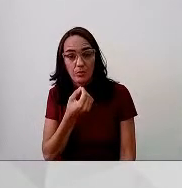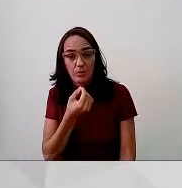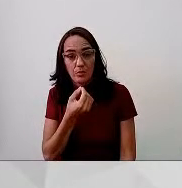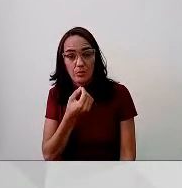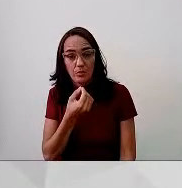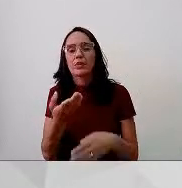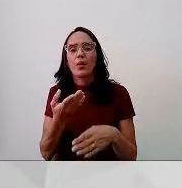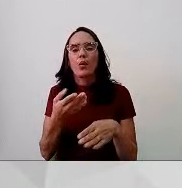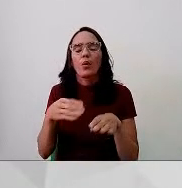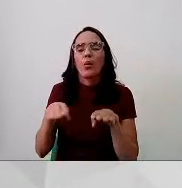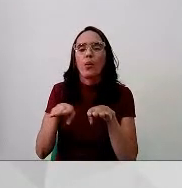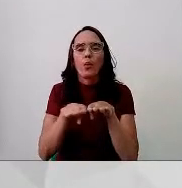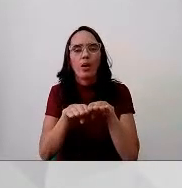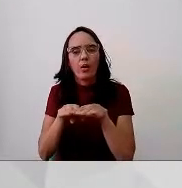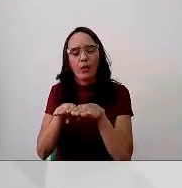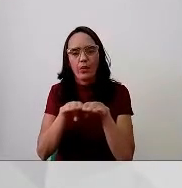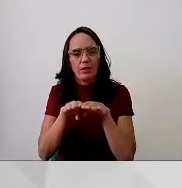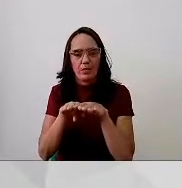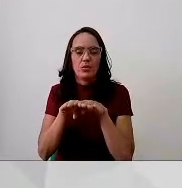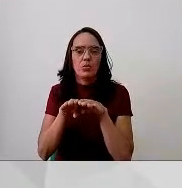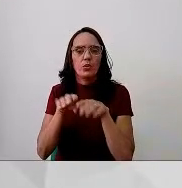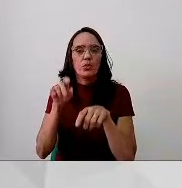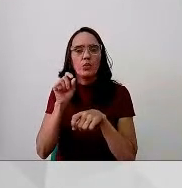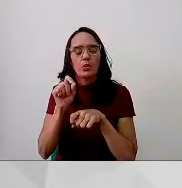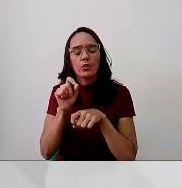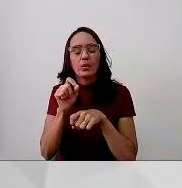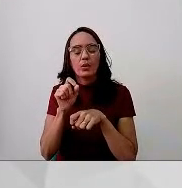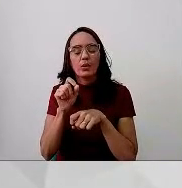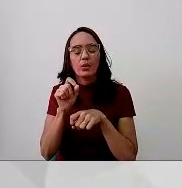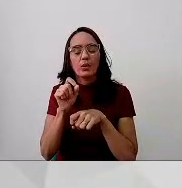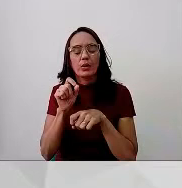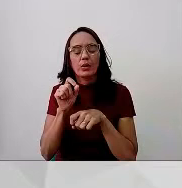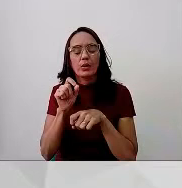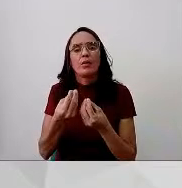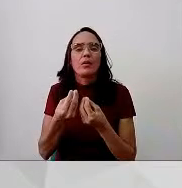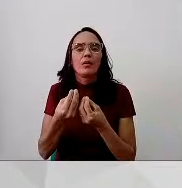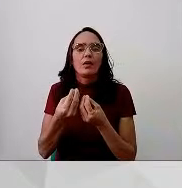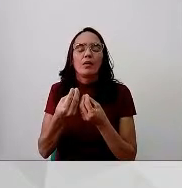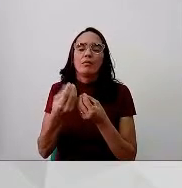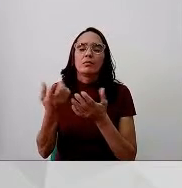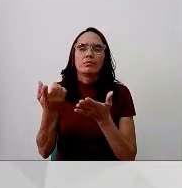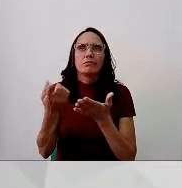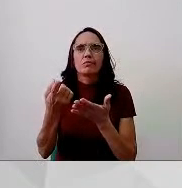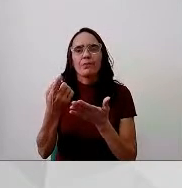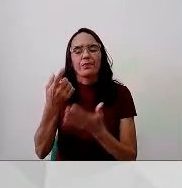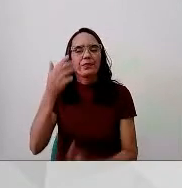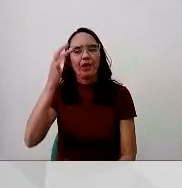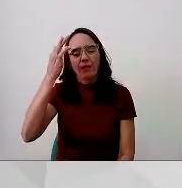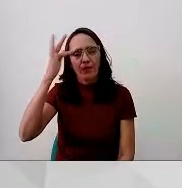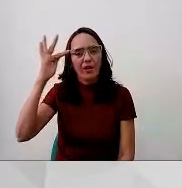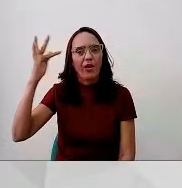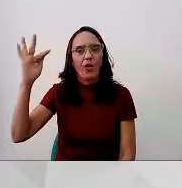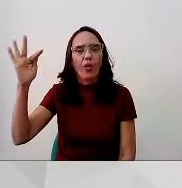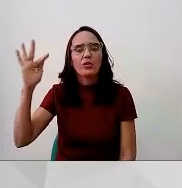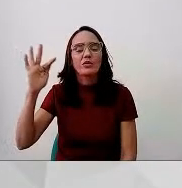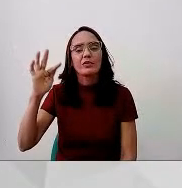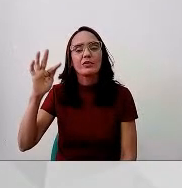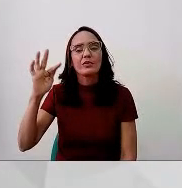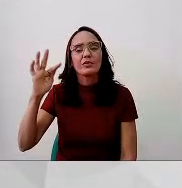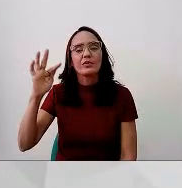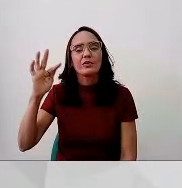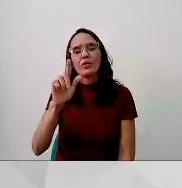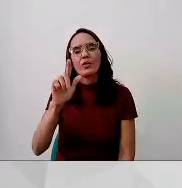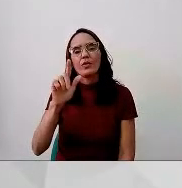desde dos tempos dos filósofos gregos, lá aquele meu primeiro slide de história da IA, né, em que